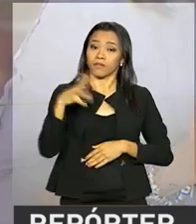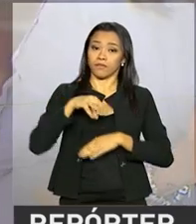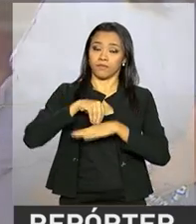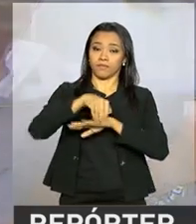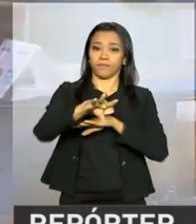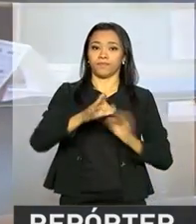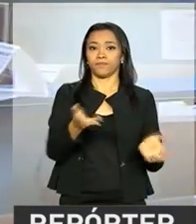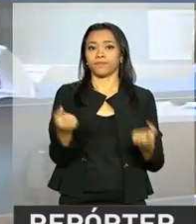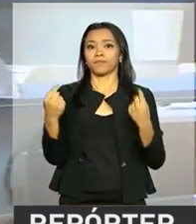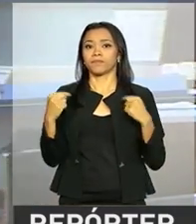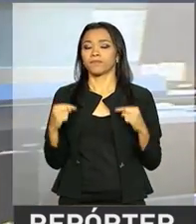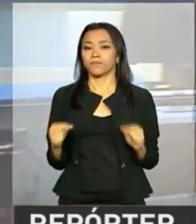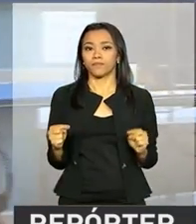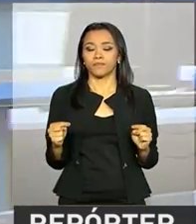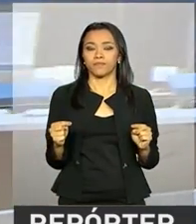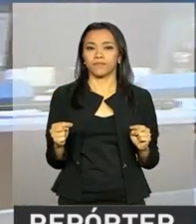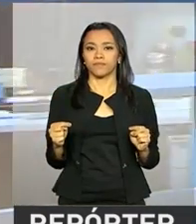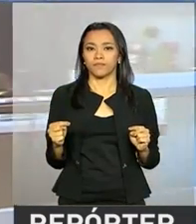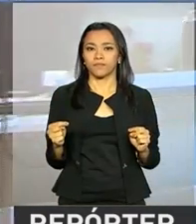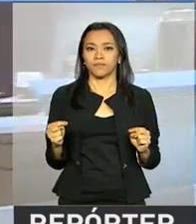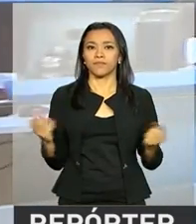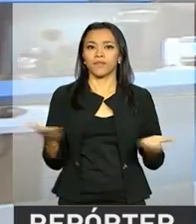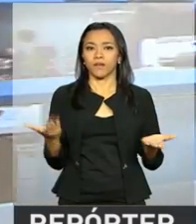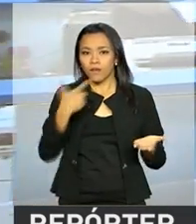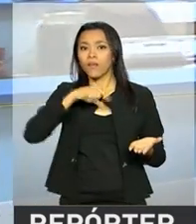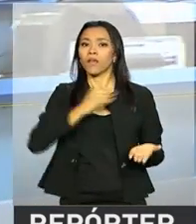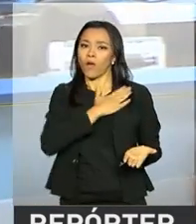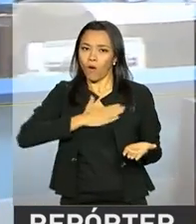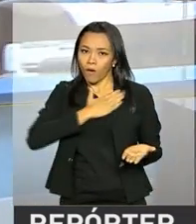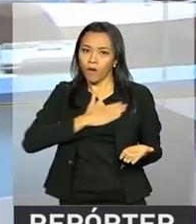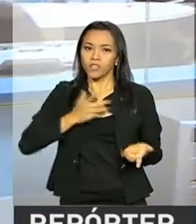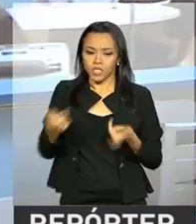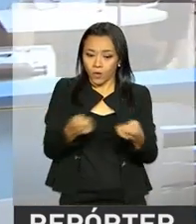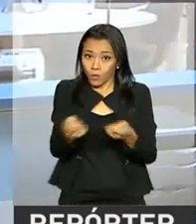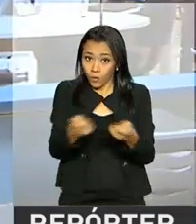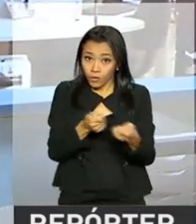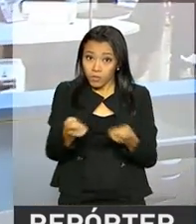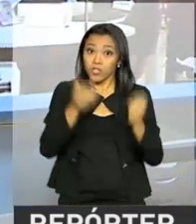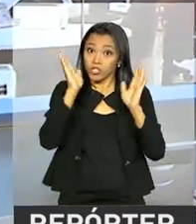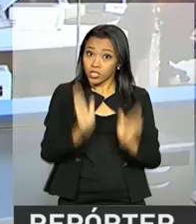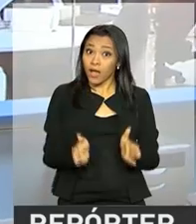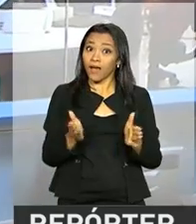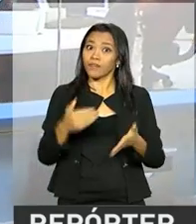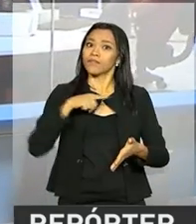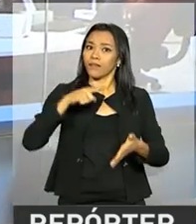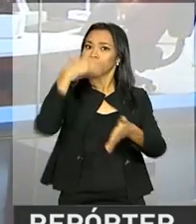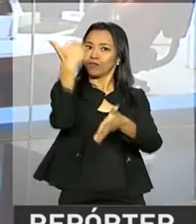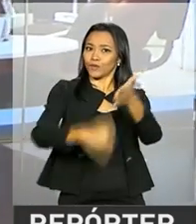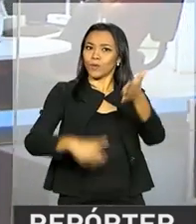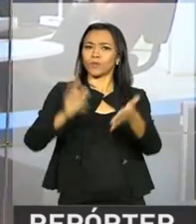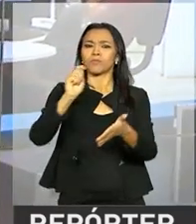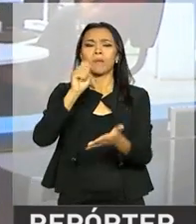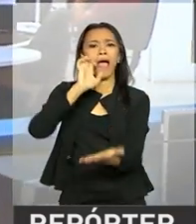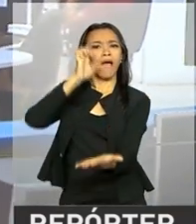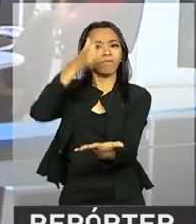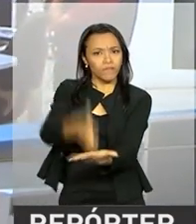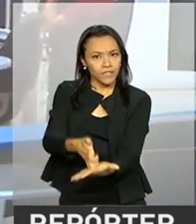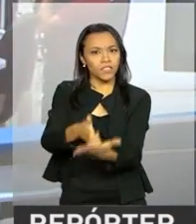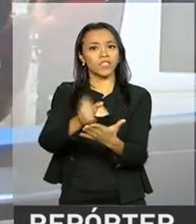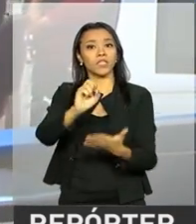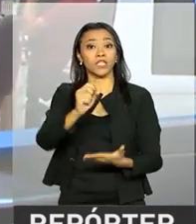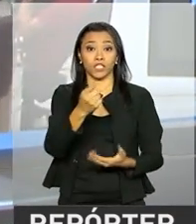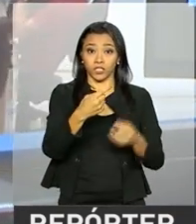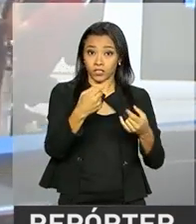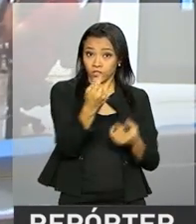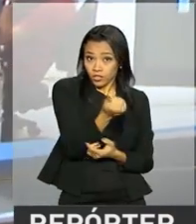informação agora agora é para quem gosta de economizar já está valendo o desconto para pagamento à vista em dinheiro ou